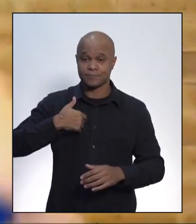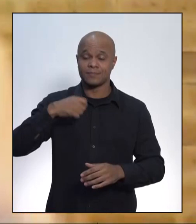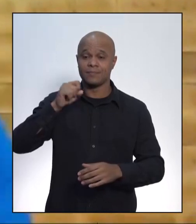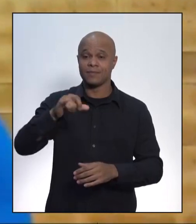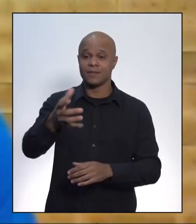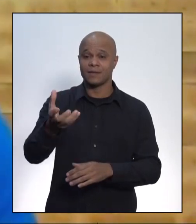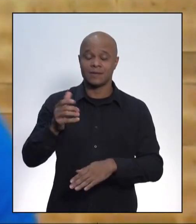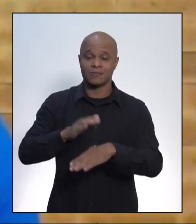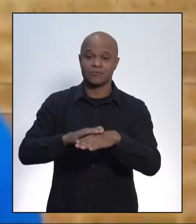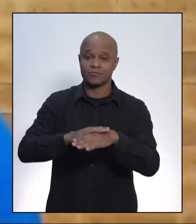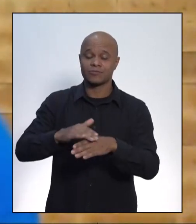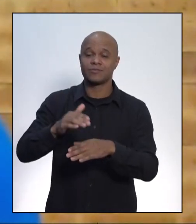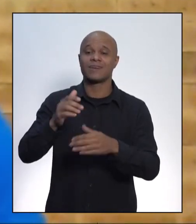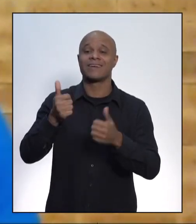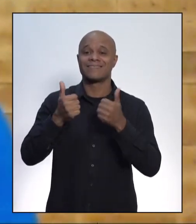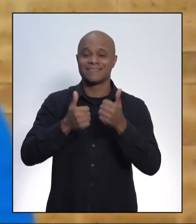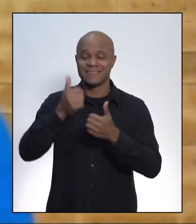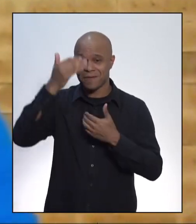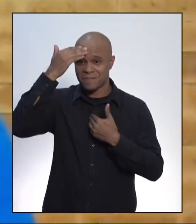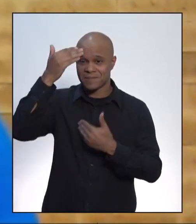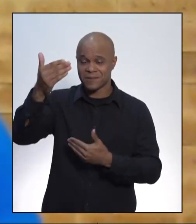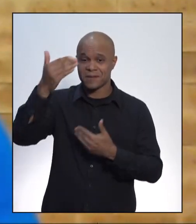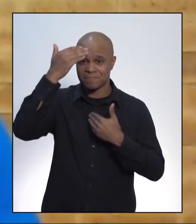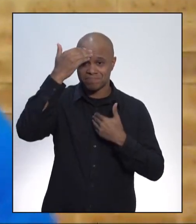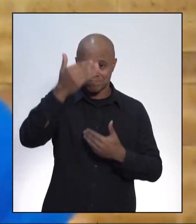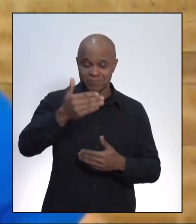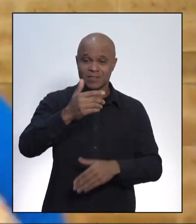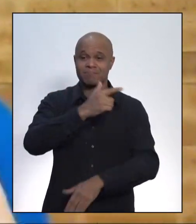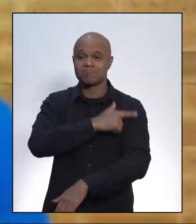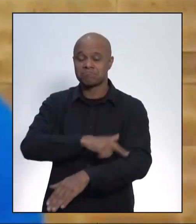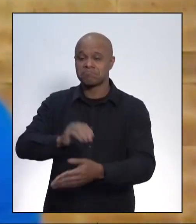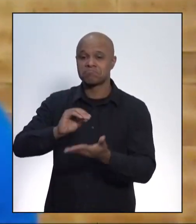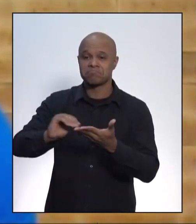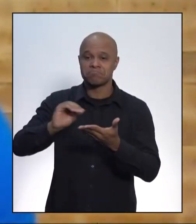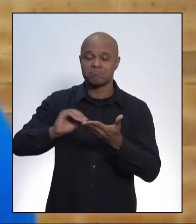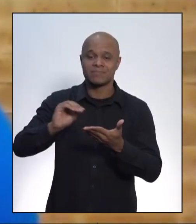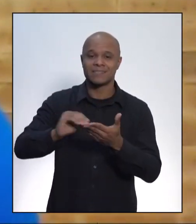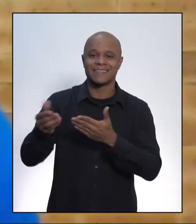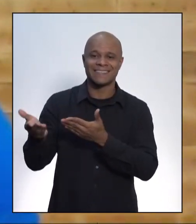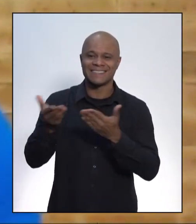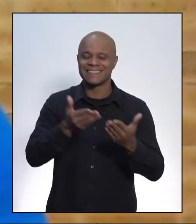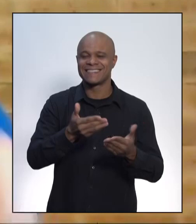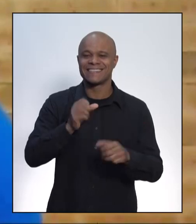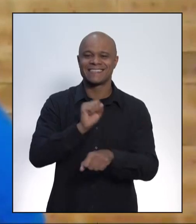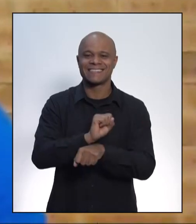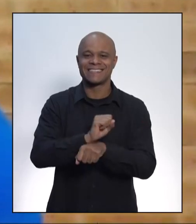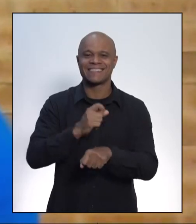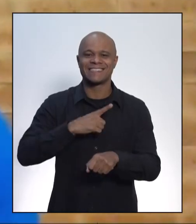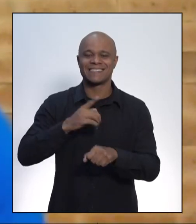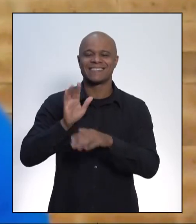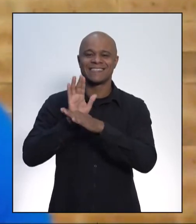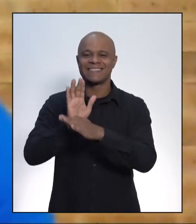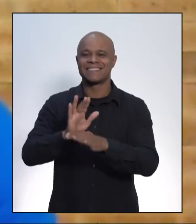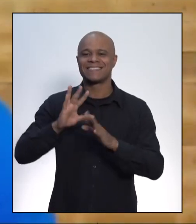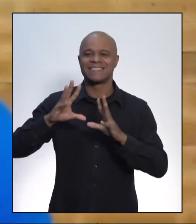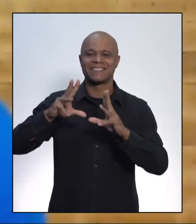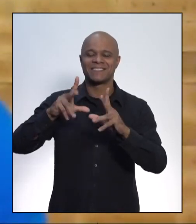ao Central de Mídias, obrigado ao Estado, à Secretaria de Educação do Estado de São Paulo pelo convite. Espero ter contribuído, inspirado